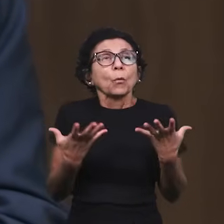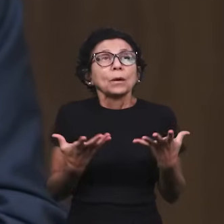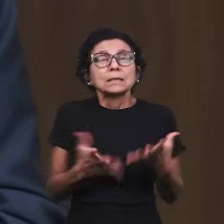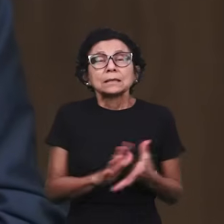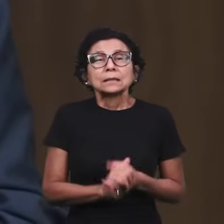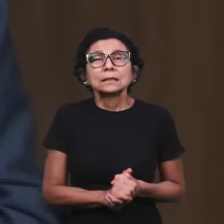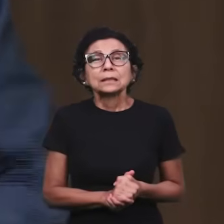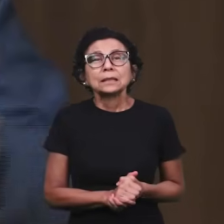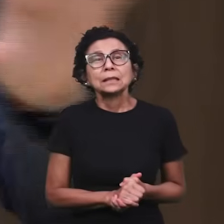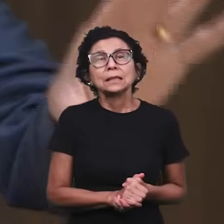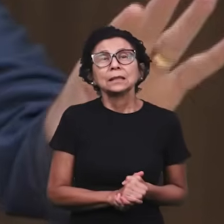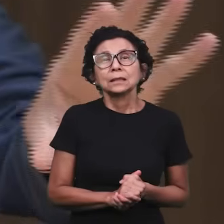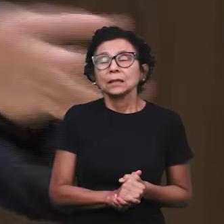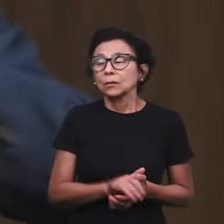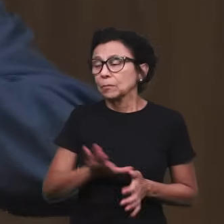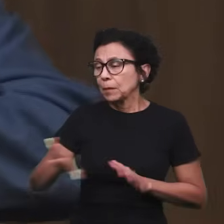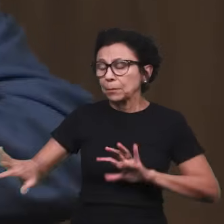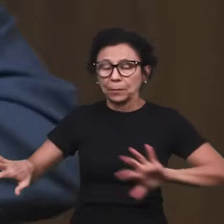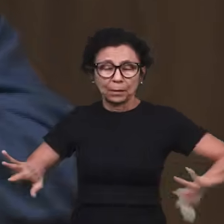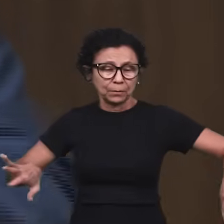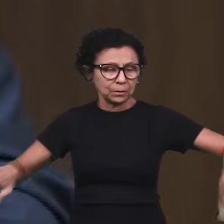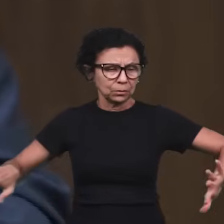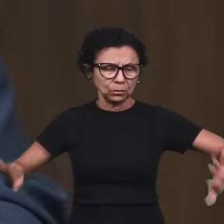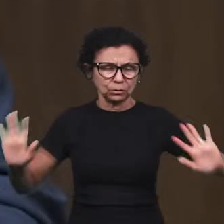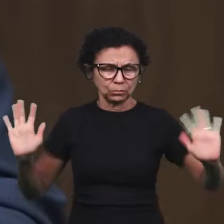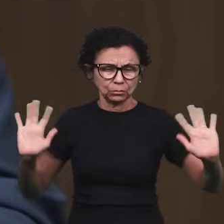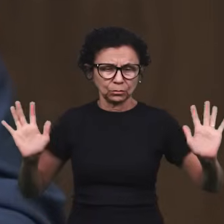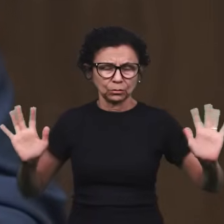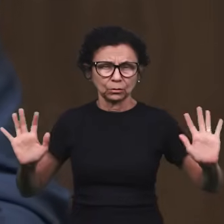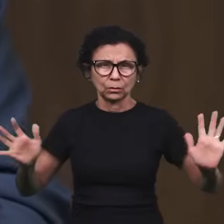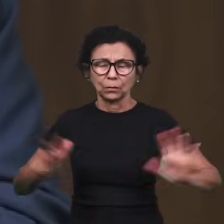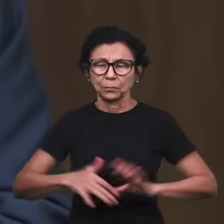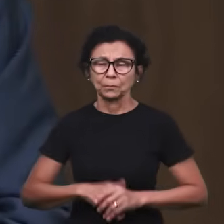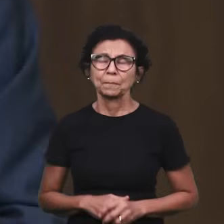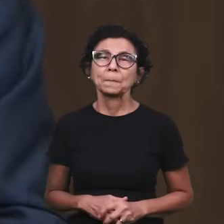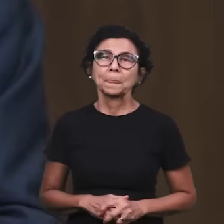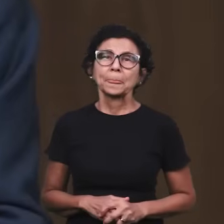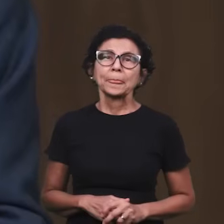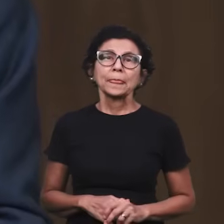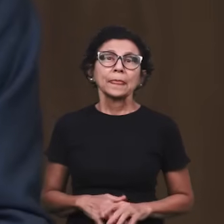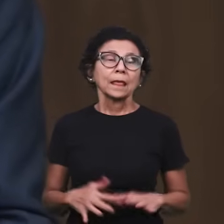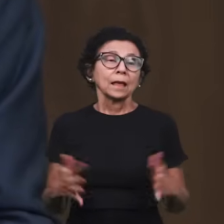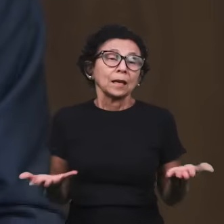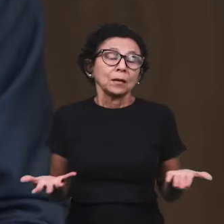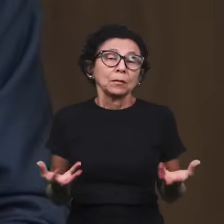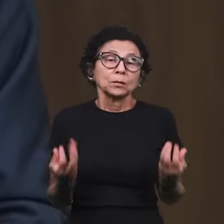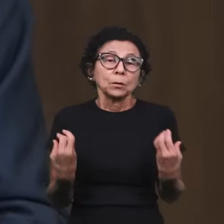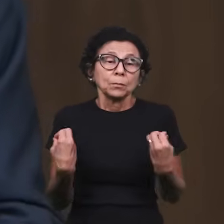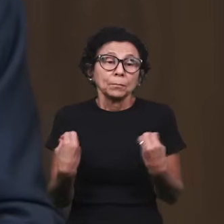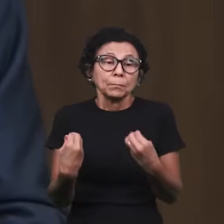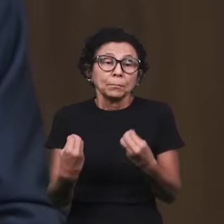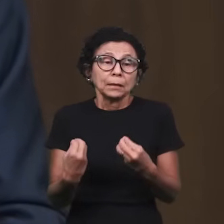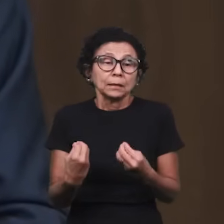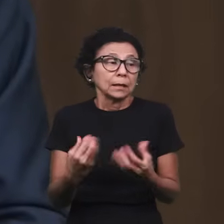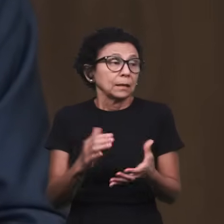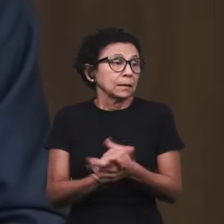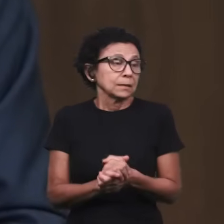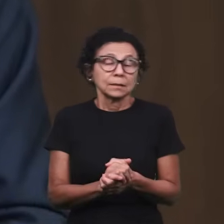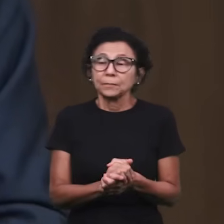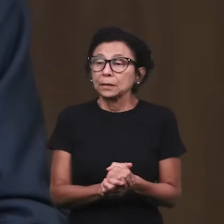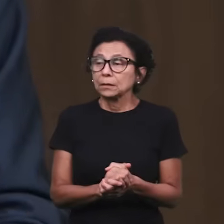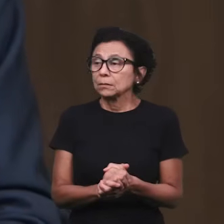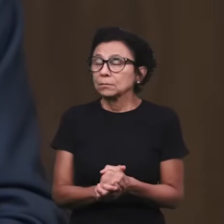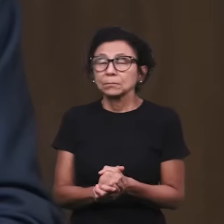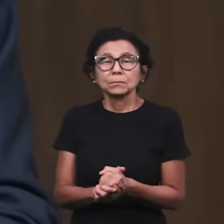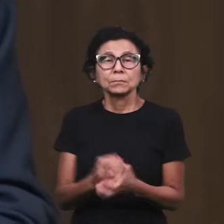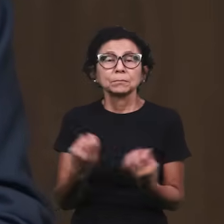assim, irracional. Não, você fica lá, fica aqui, a gente se resolve assim mesmo, porque para eles não faz nem mais sentido. Exato. Nem faz mais sentido,